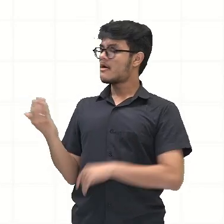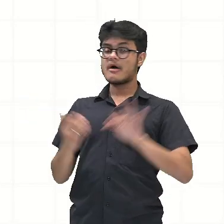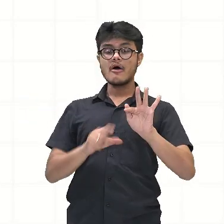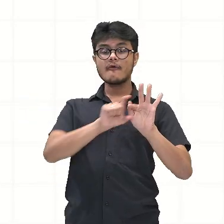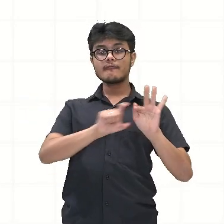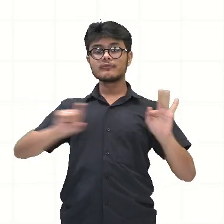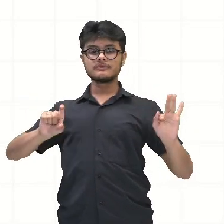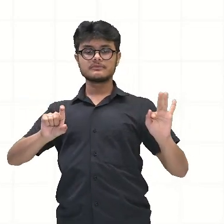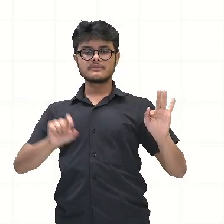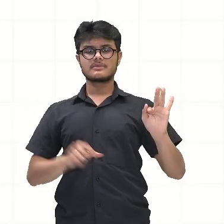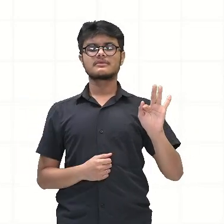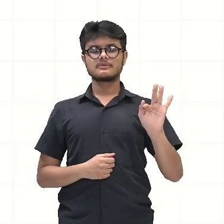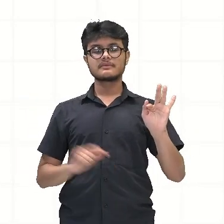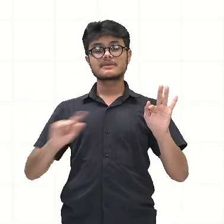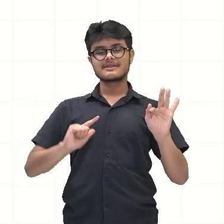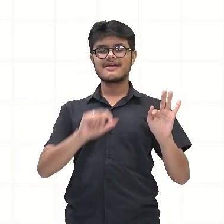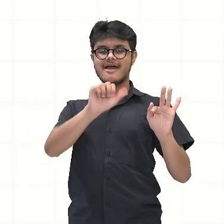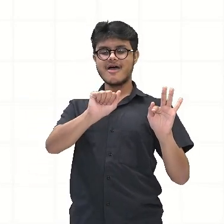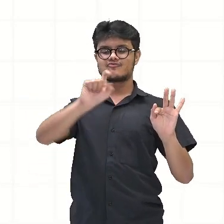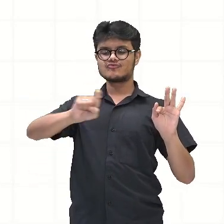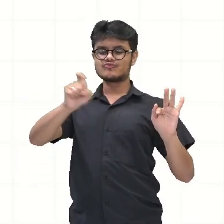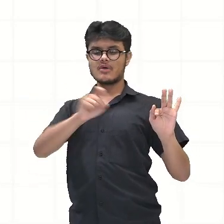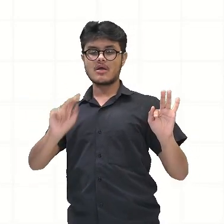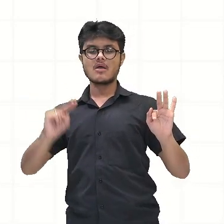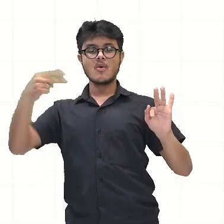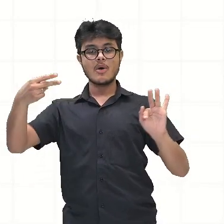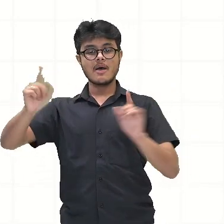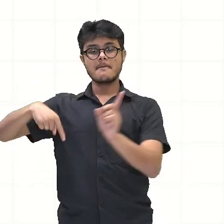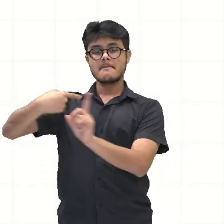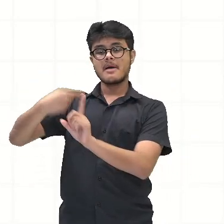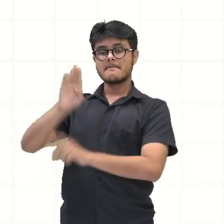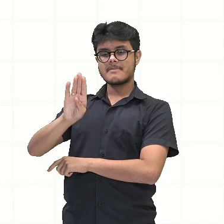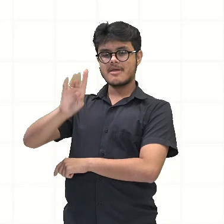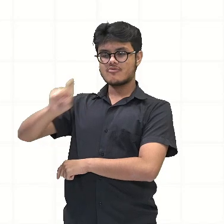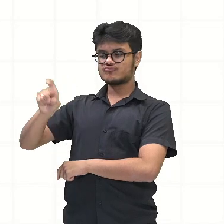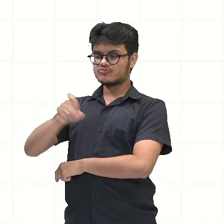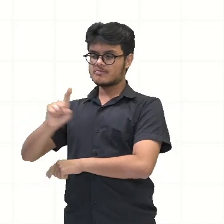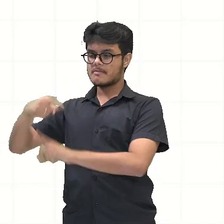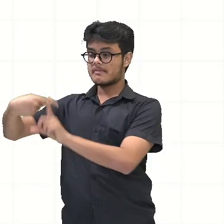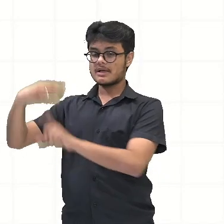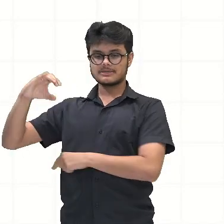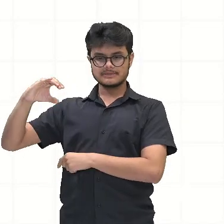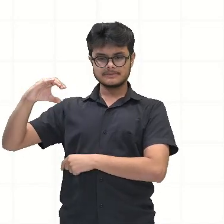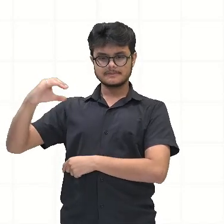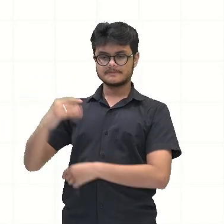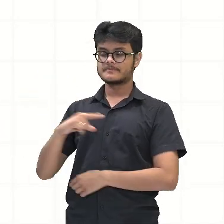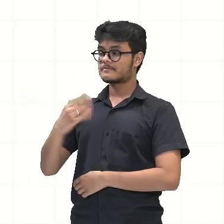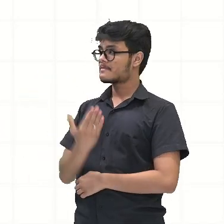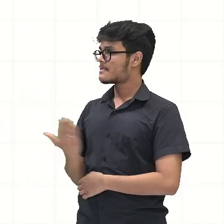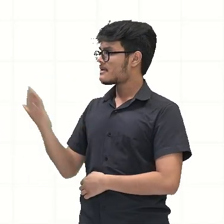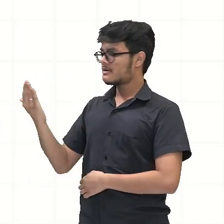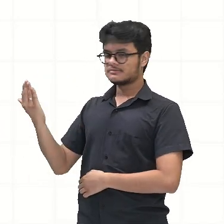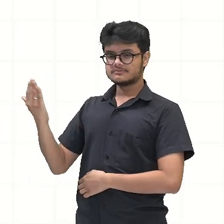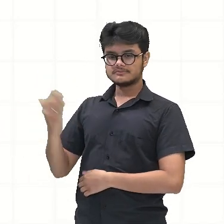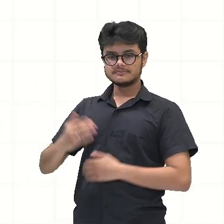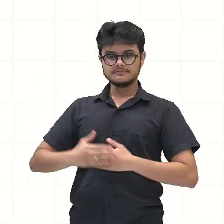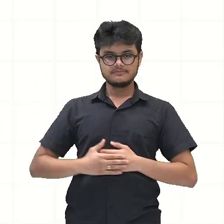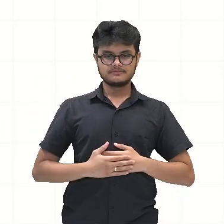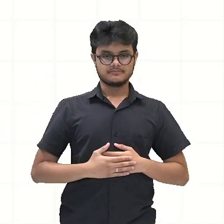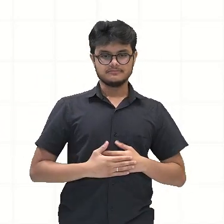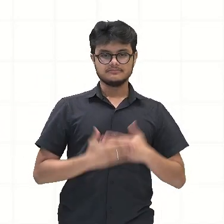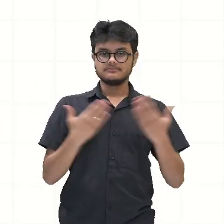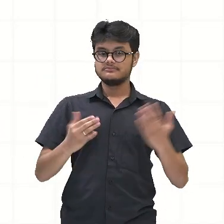toda vez que eu tenho uma função que é escrita dessa forma, f de x é igual a x² mais